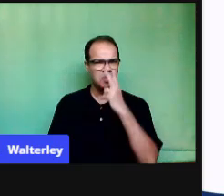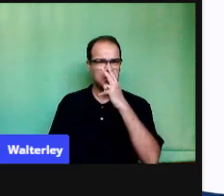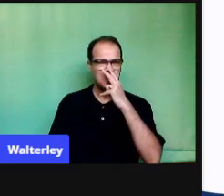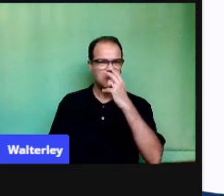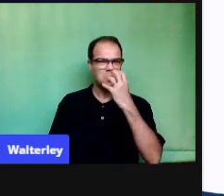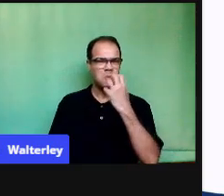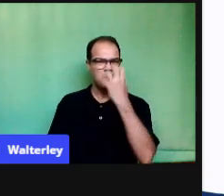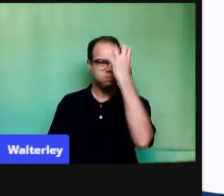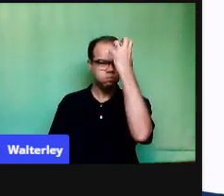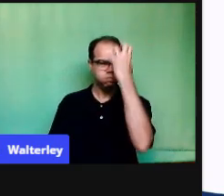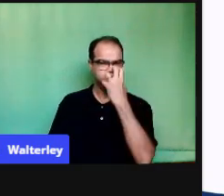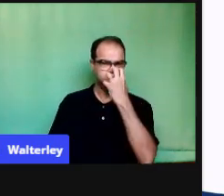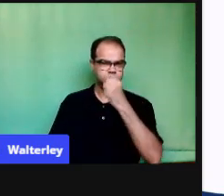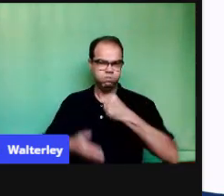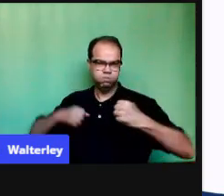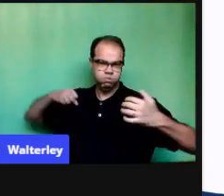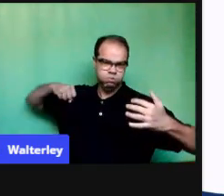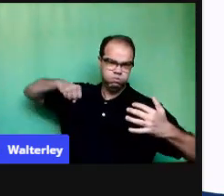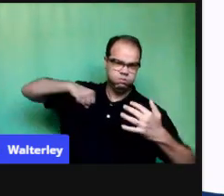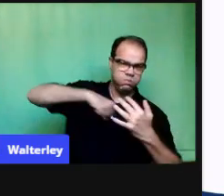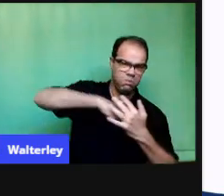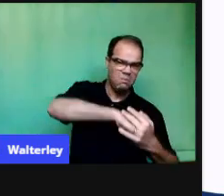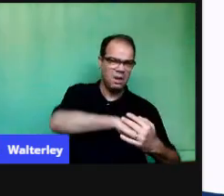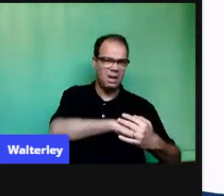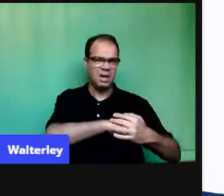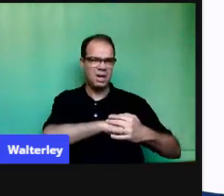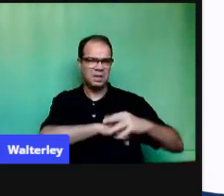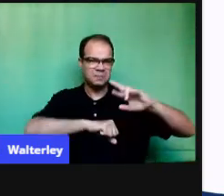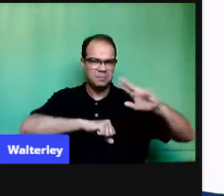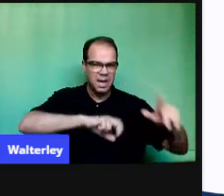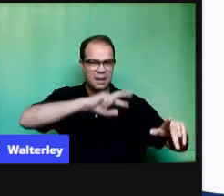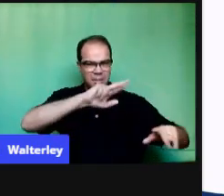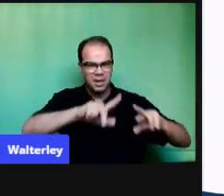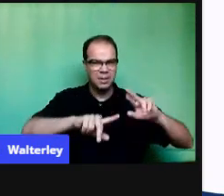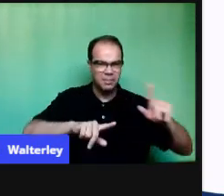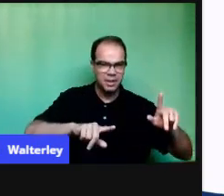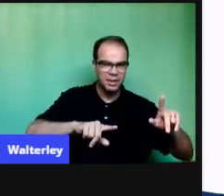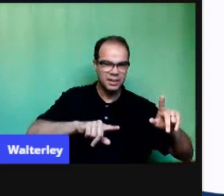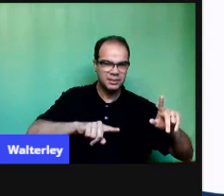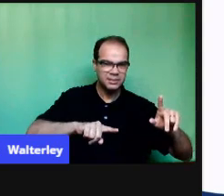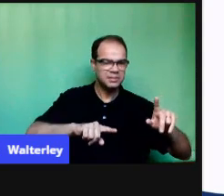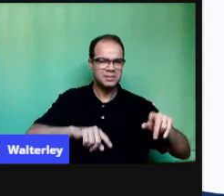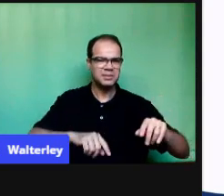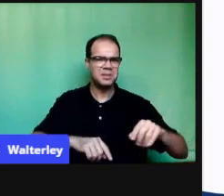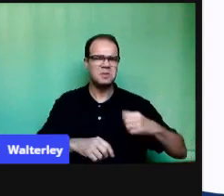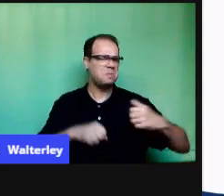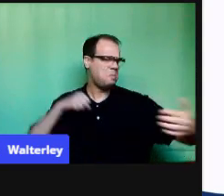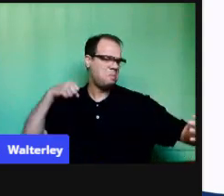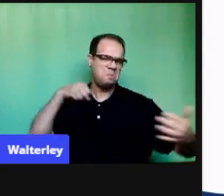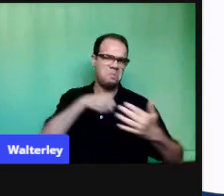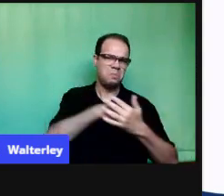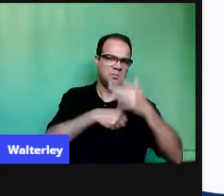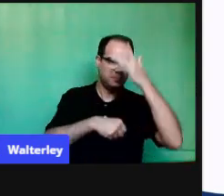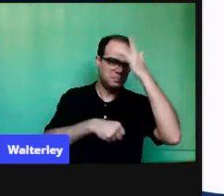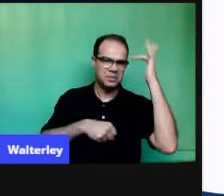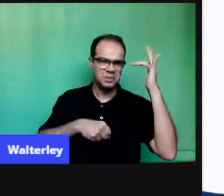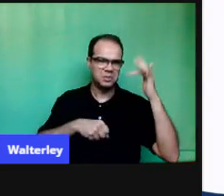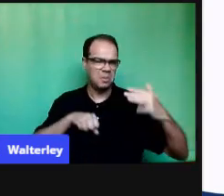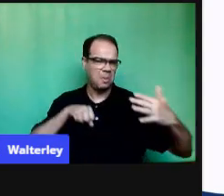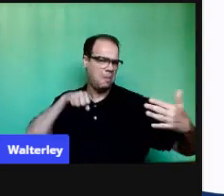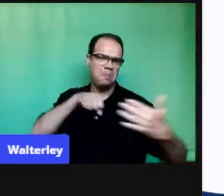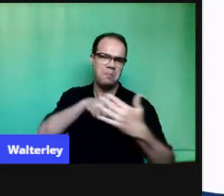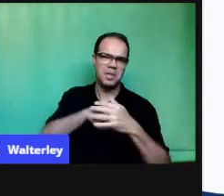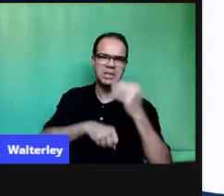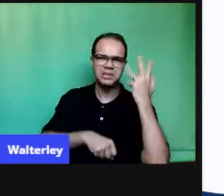contra as camadas, os segmentos da população de maior vulnerabilidade. Então, isso pode ser um